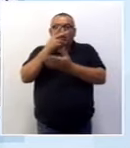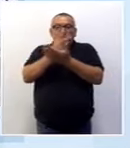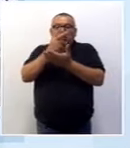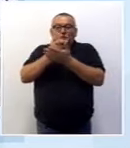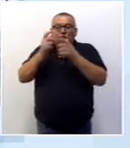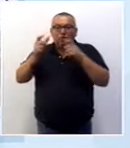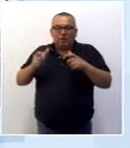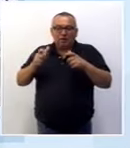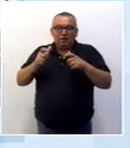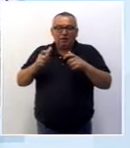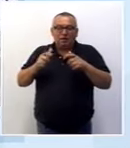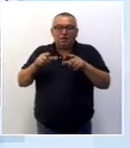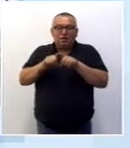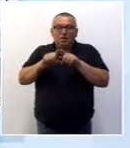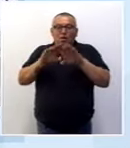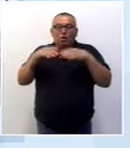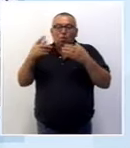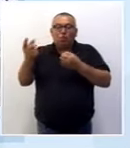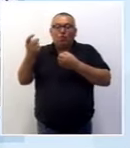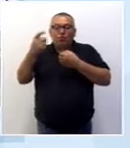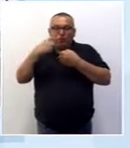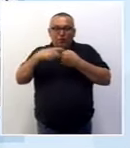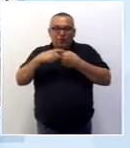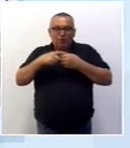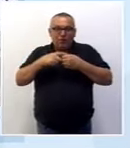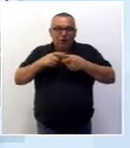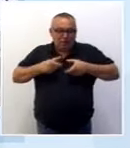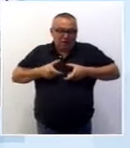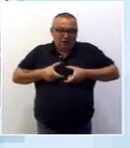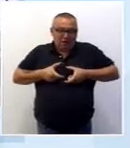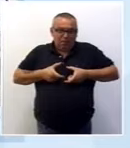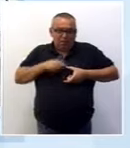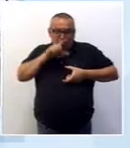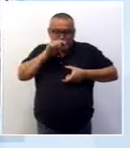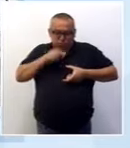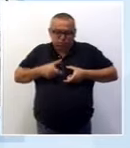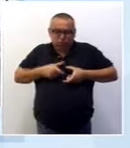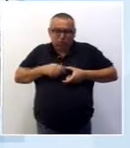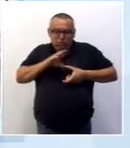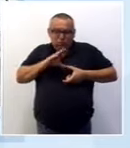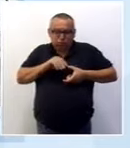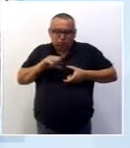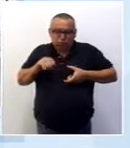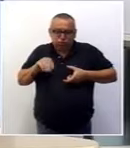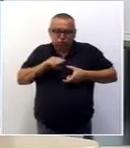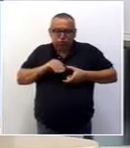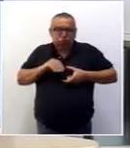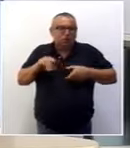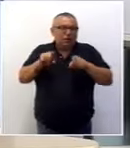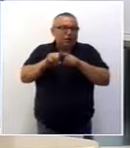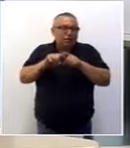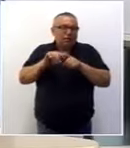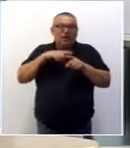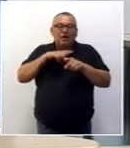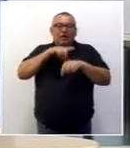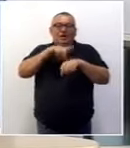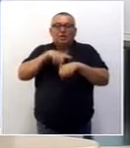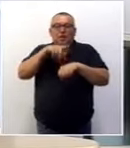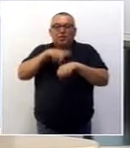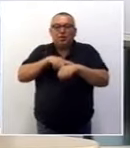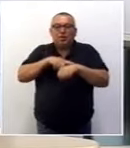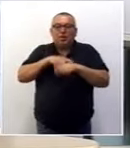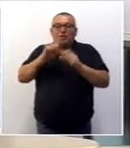onde ele vive, né, e ao voltar, né, essa câmera tinha um mecanismo de corda, né, e a cada tempo